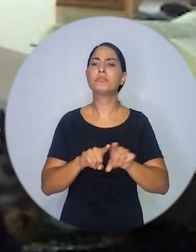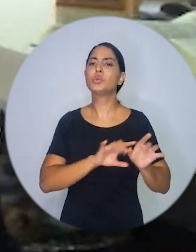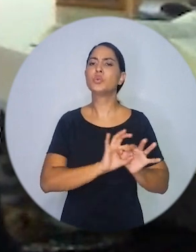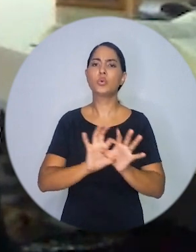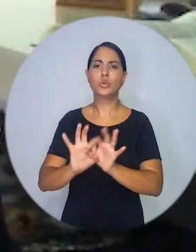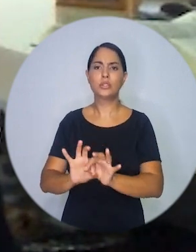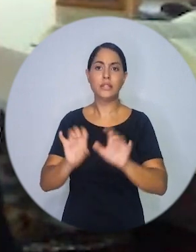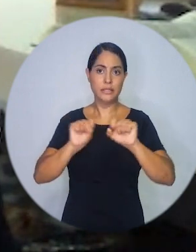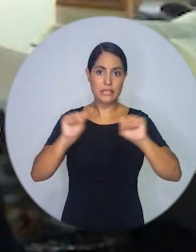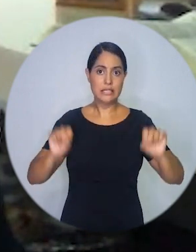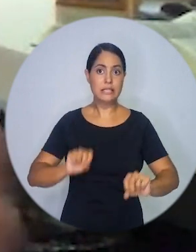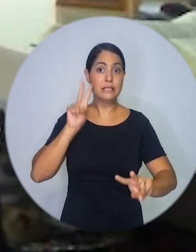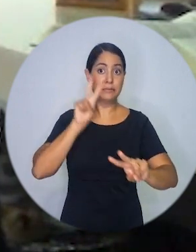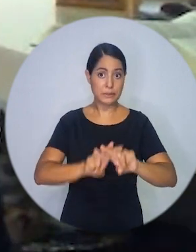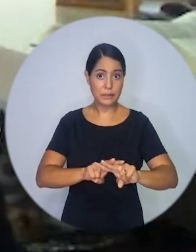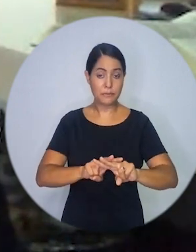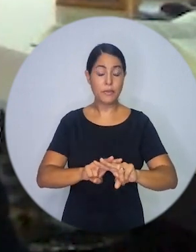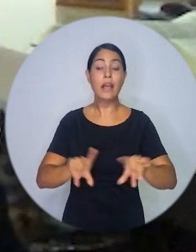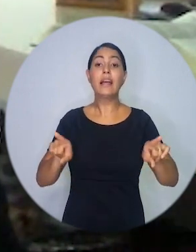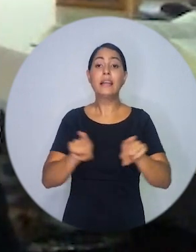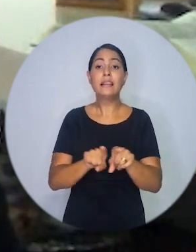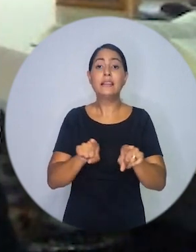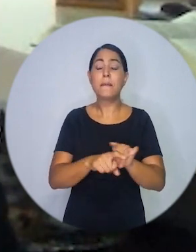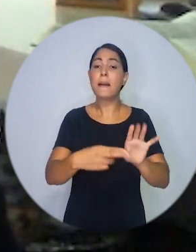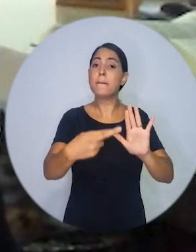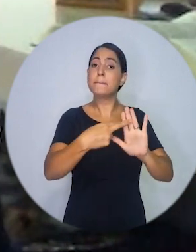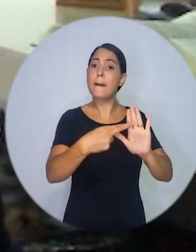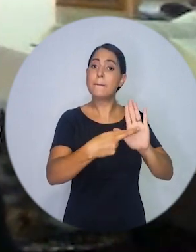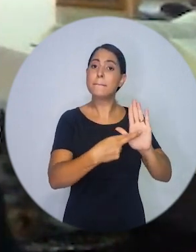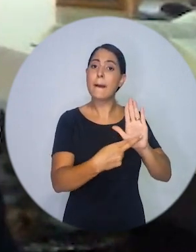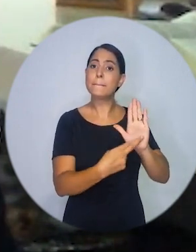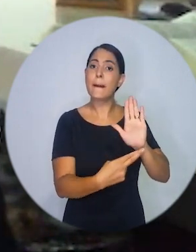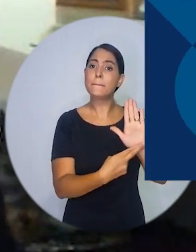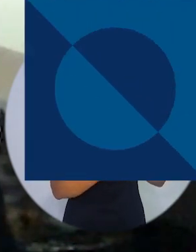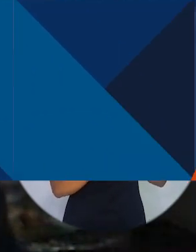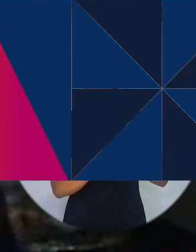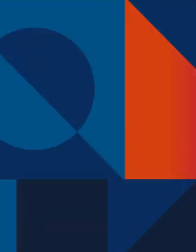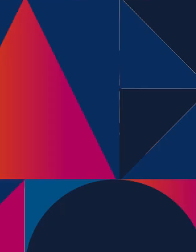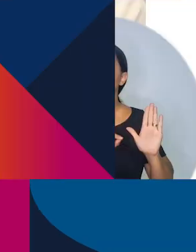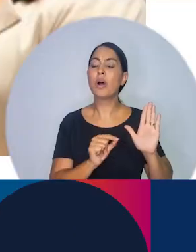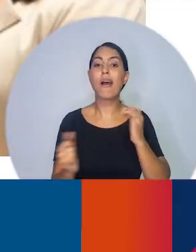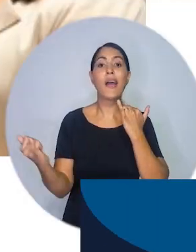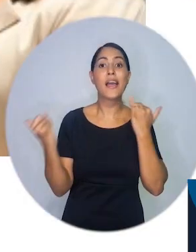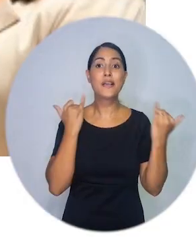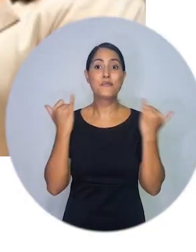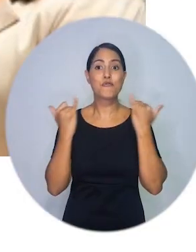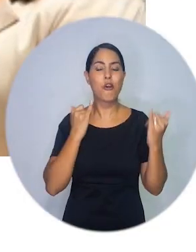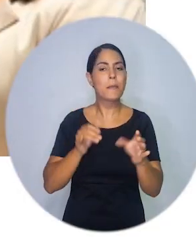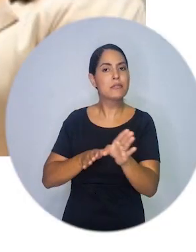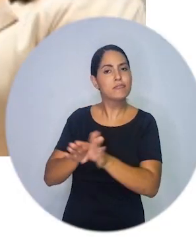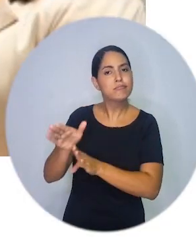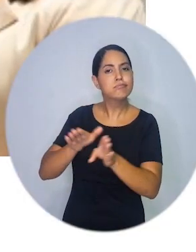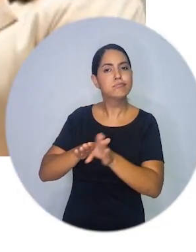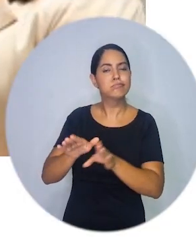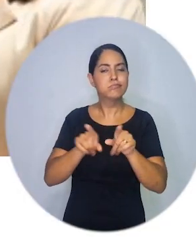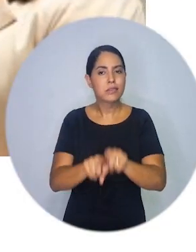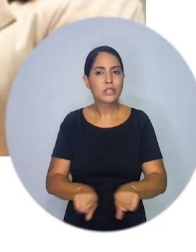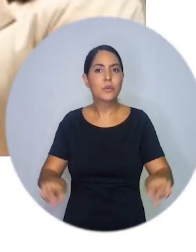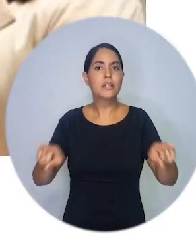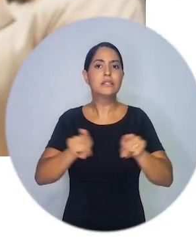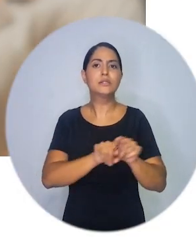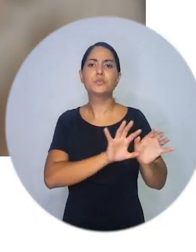sistema prisional e também a toda a regularização, levando a informação, orientação e